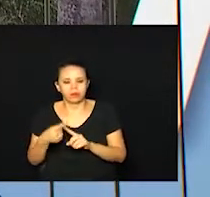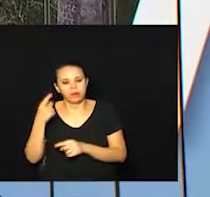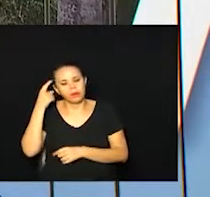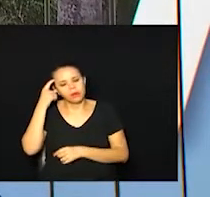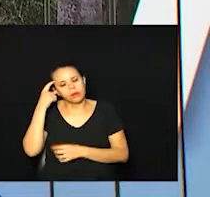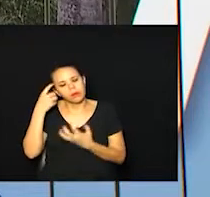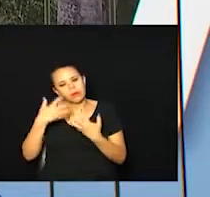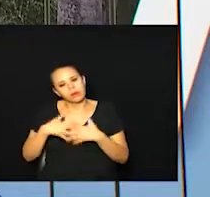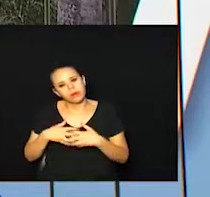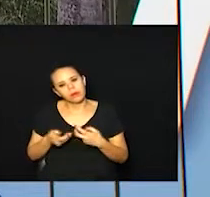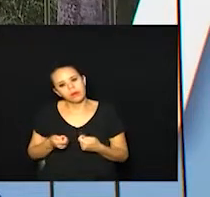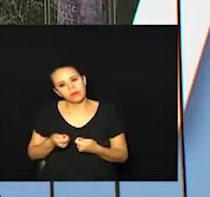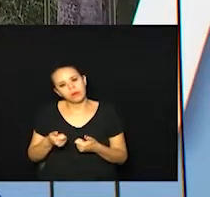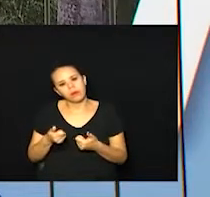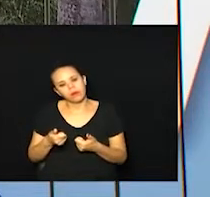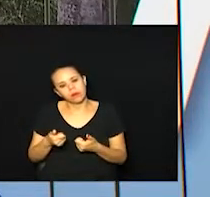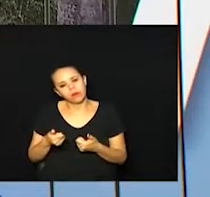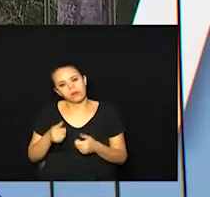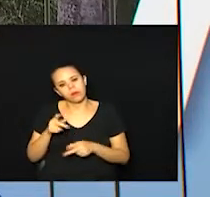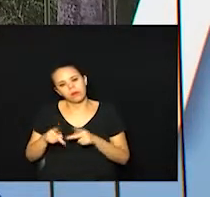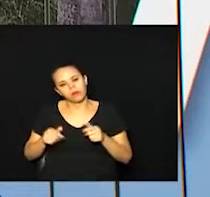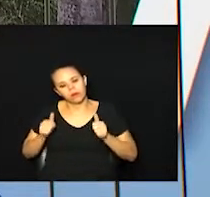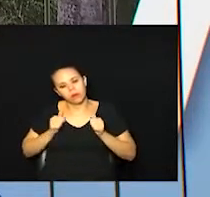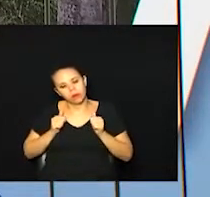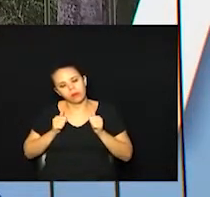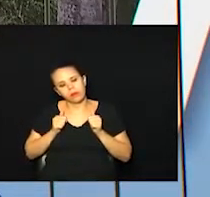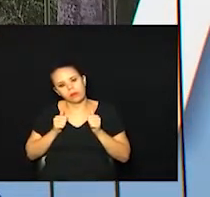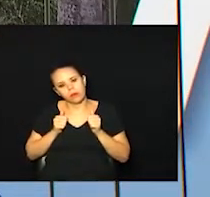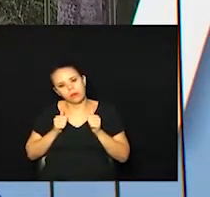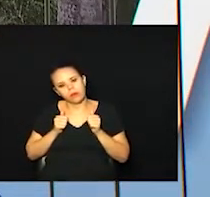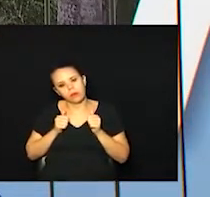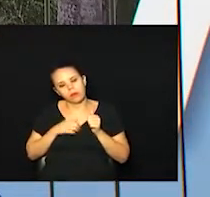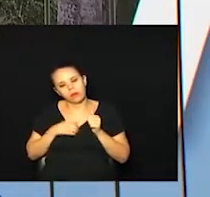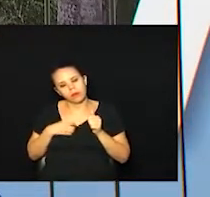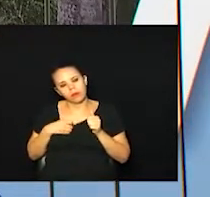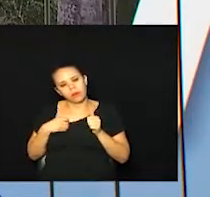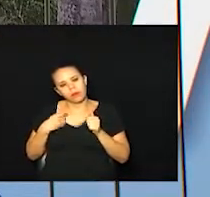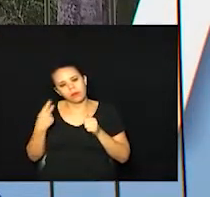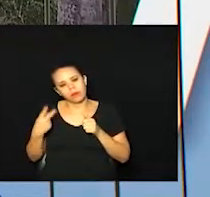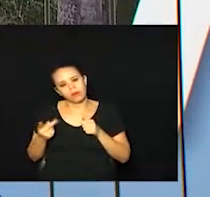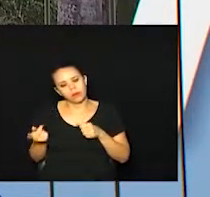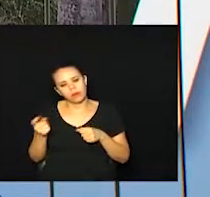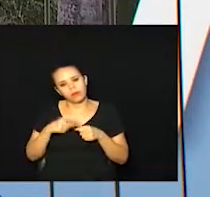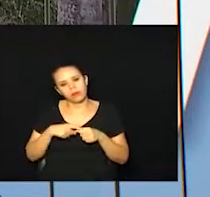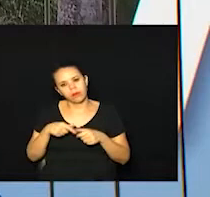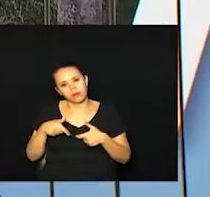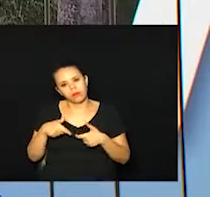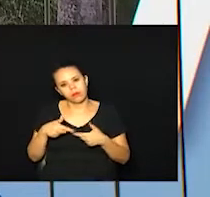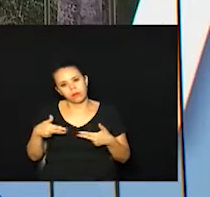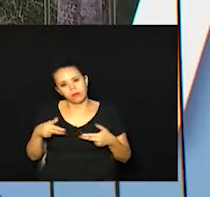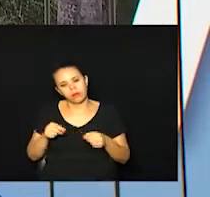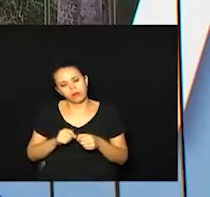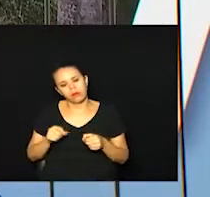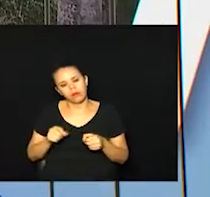pensar esse benefício para o desempregado buscar a sua... voltar a buscar emprego, buscar uma... ter